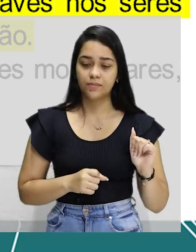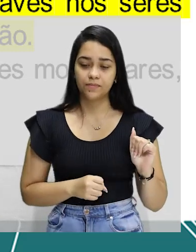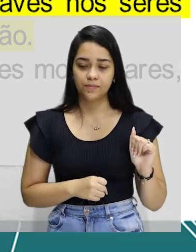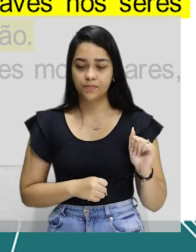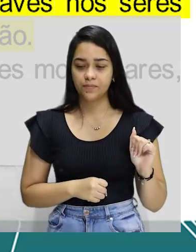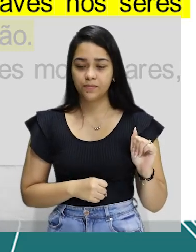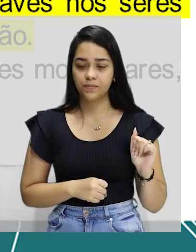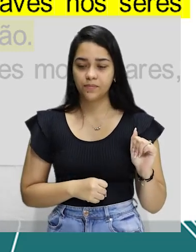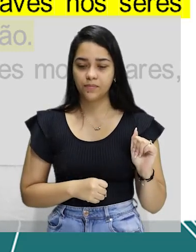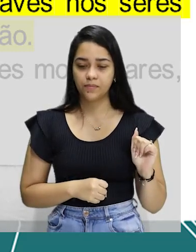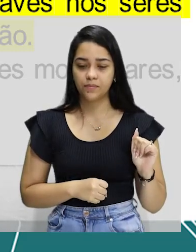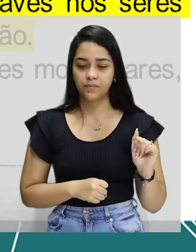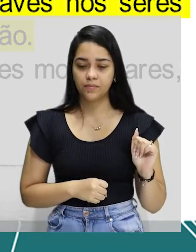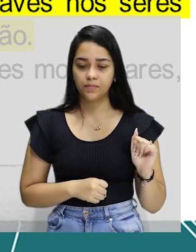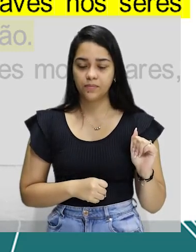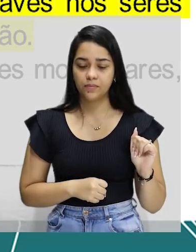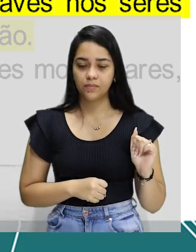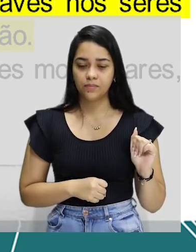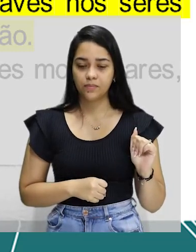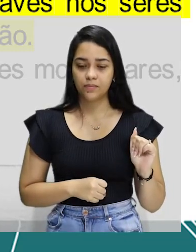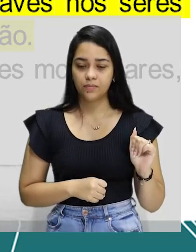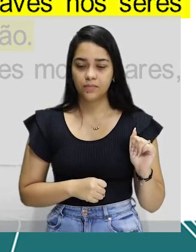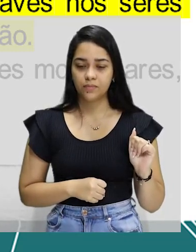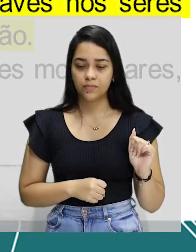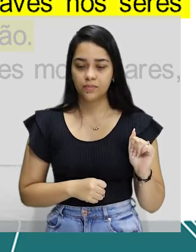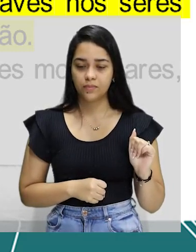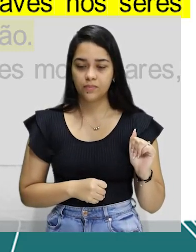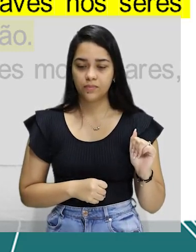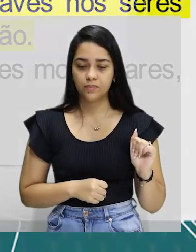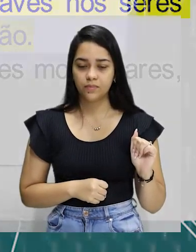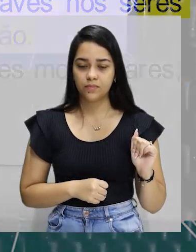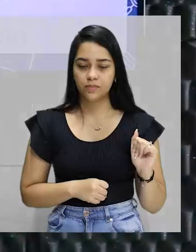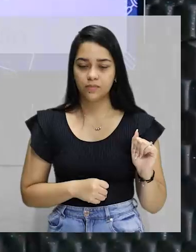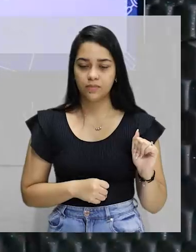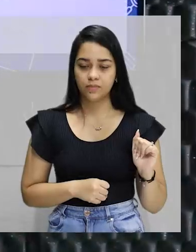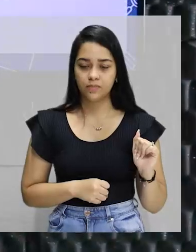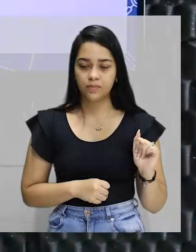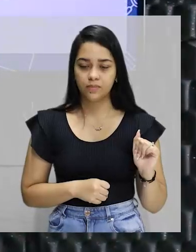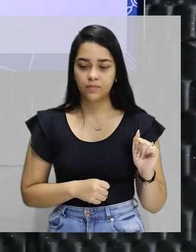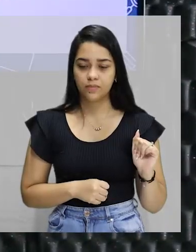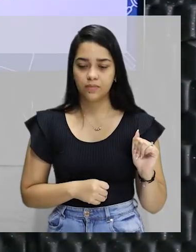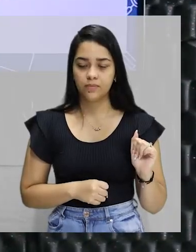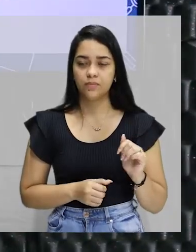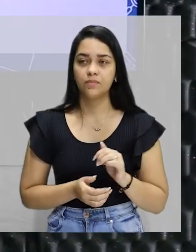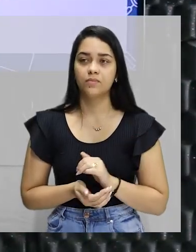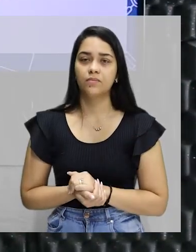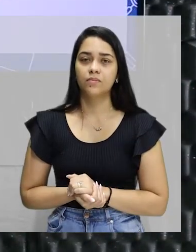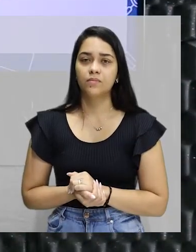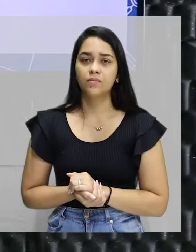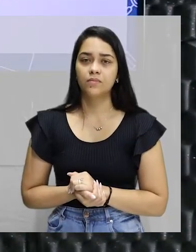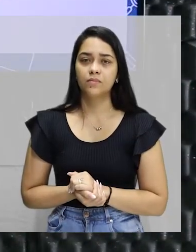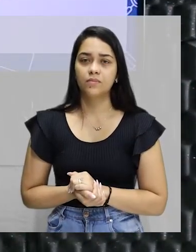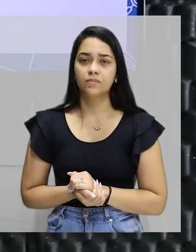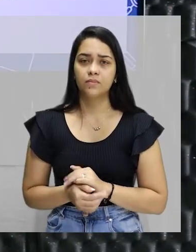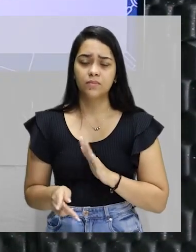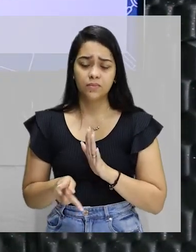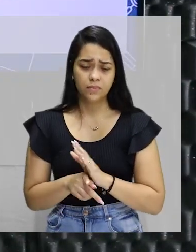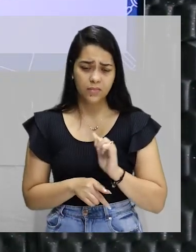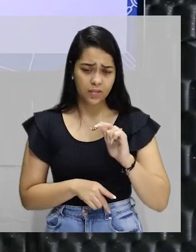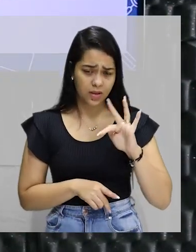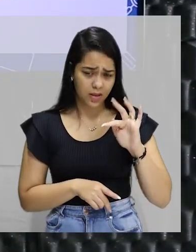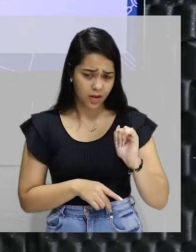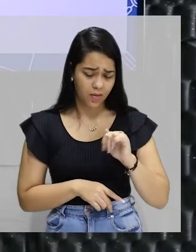da desintegração do rádio, é convertida em energia térmica após as colisões. A partícula alfa